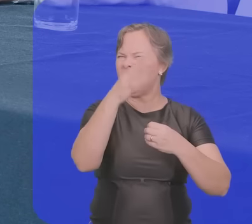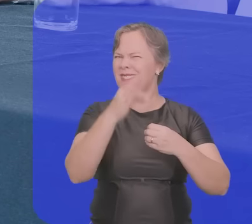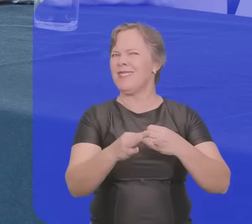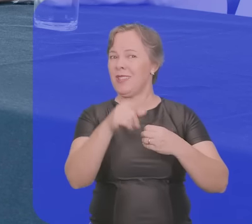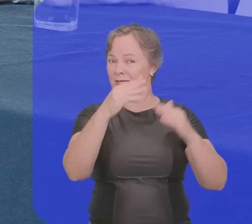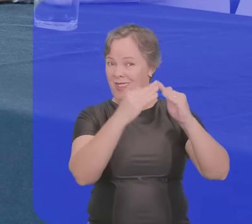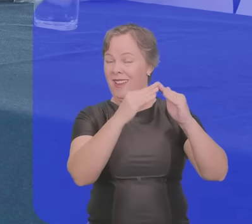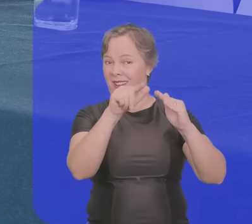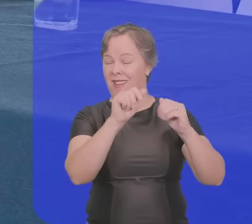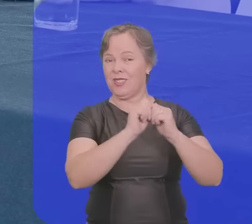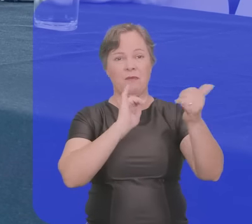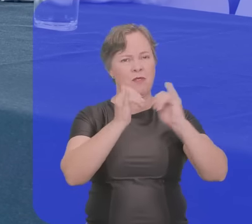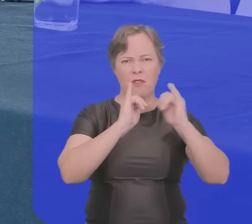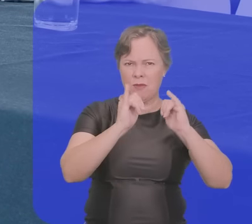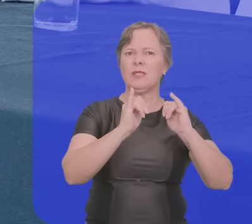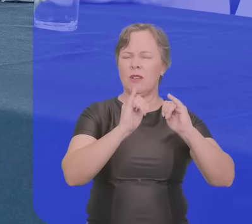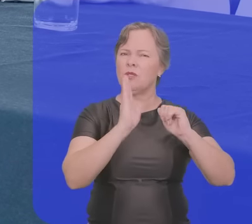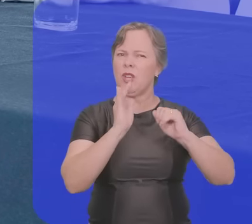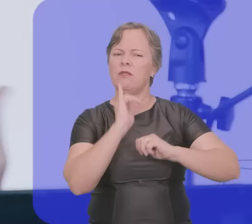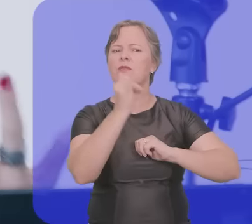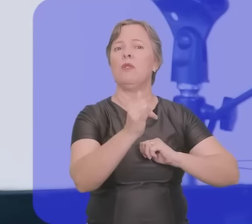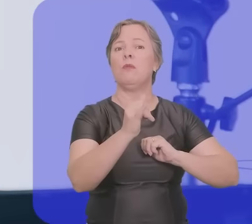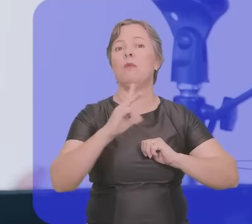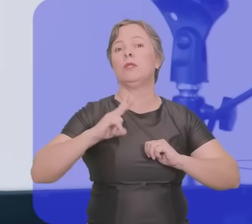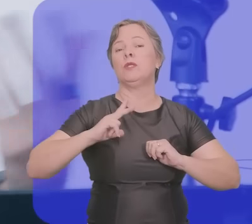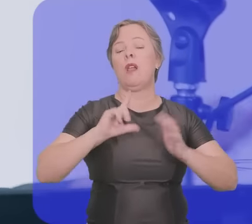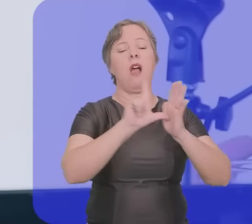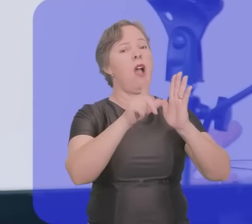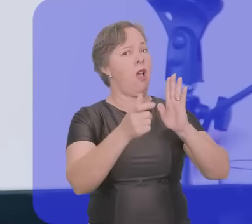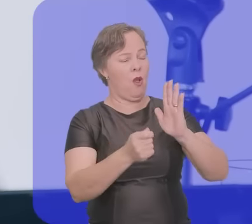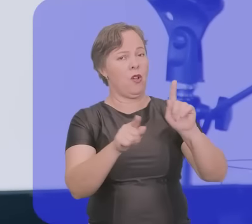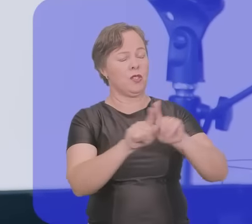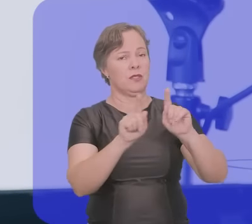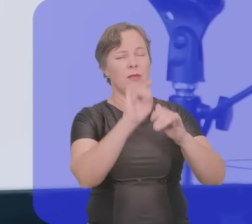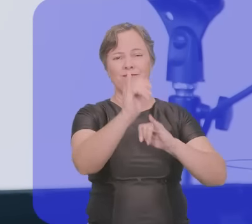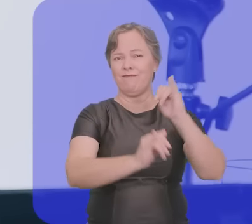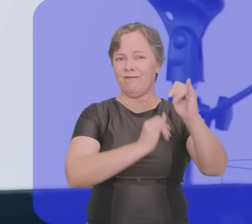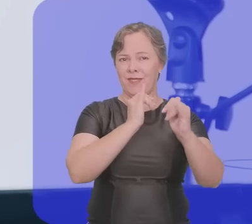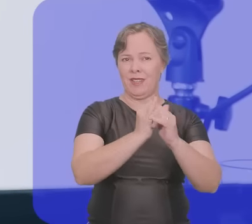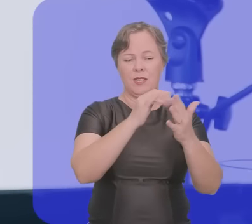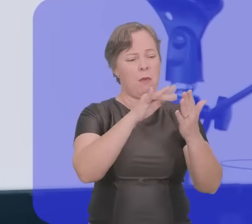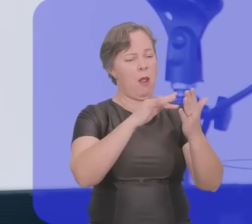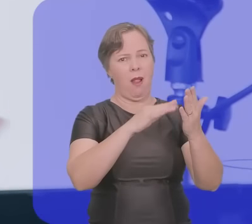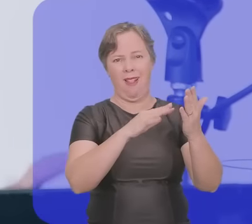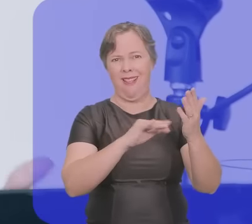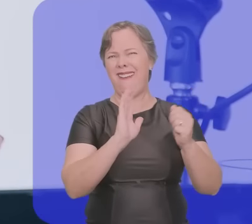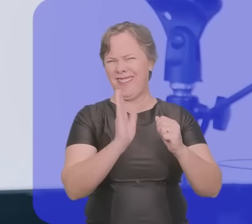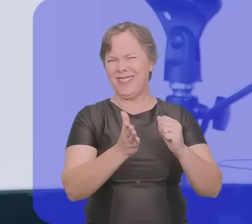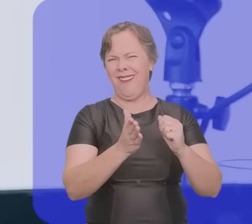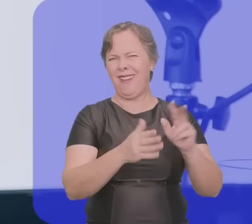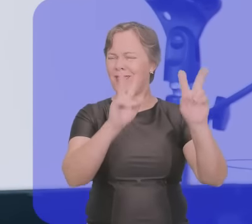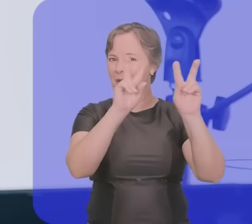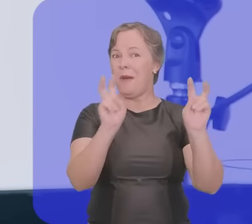passou, você que está em casa, já passou alguma informação para alguma loja, aqueles formulários, loja física mesmo, aqueles formulários que a gente preenche na internet. Então, é um